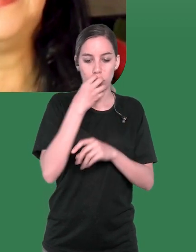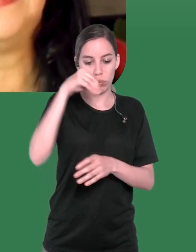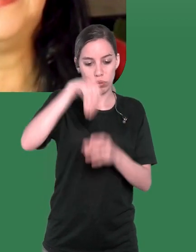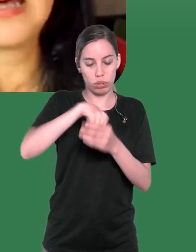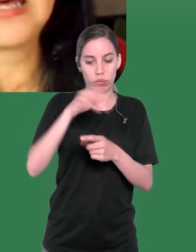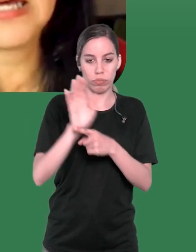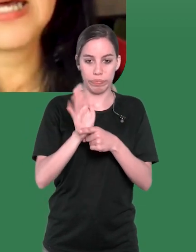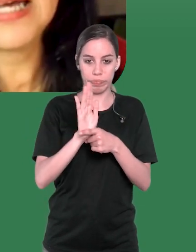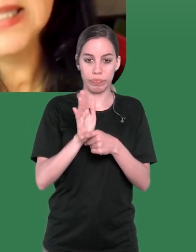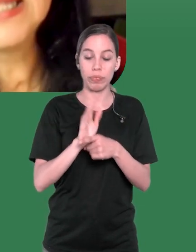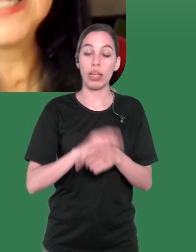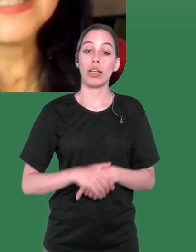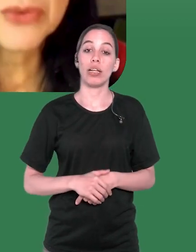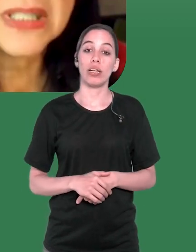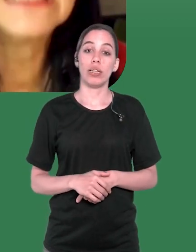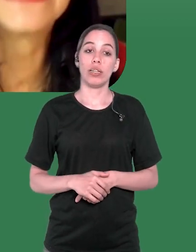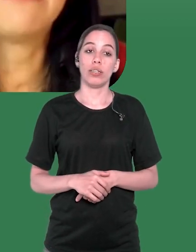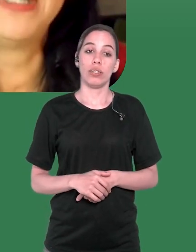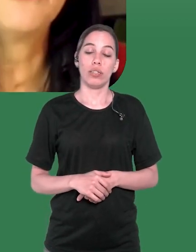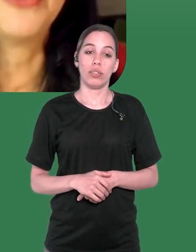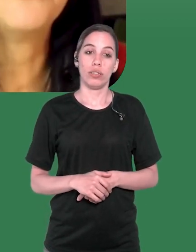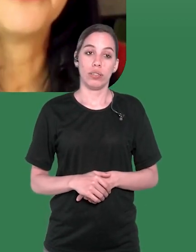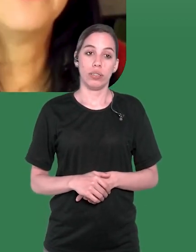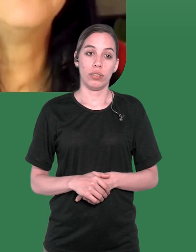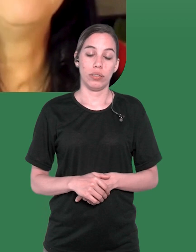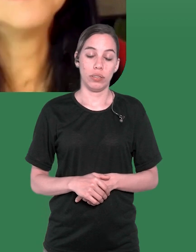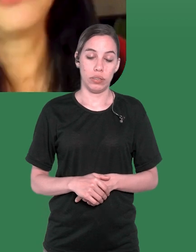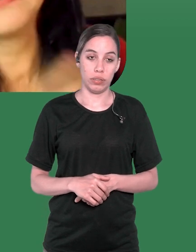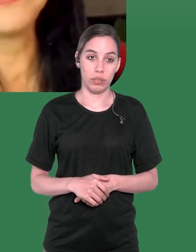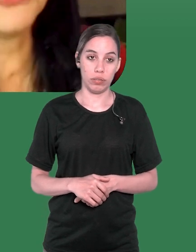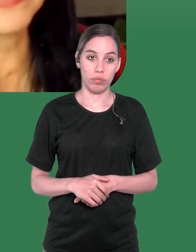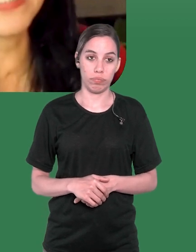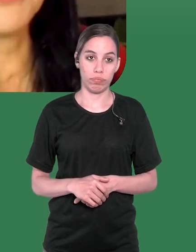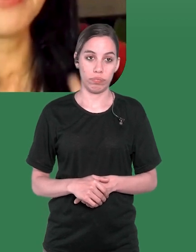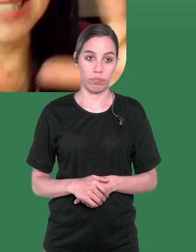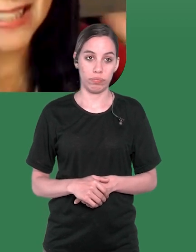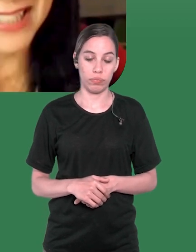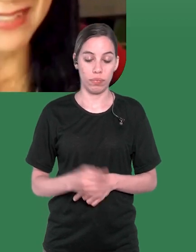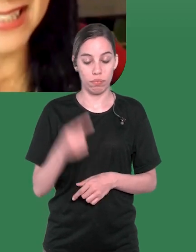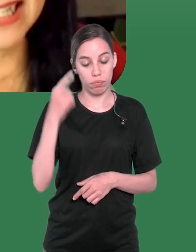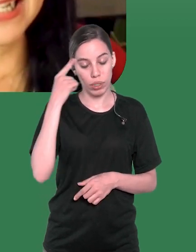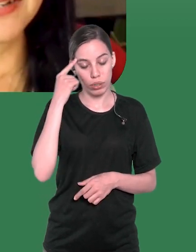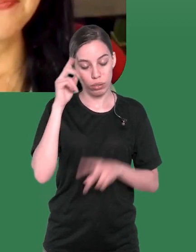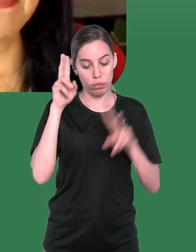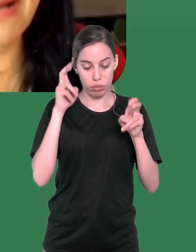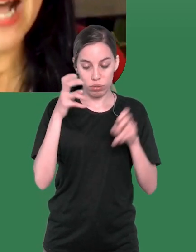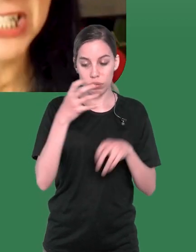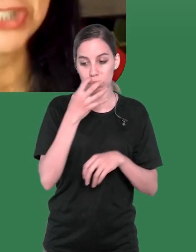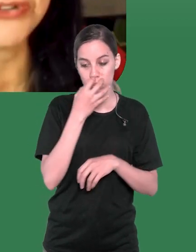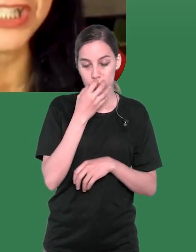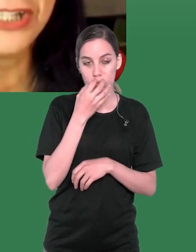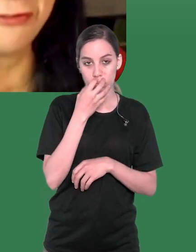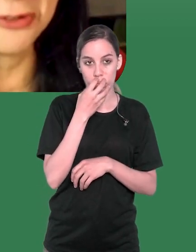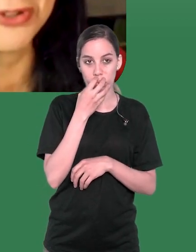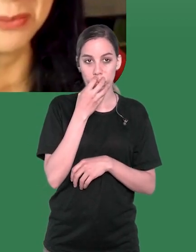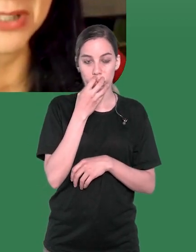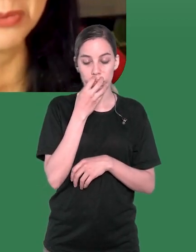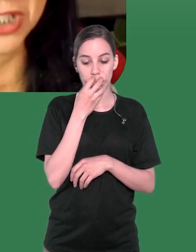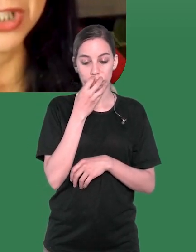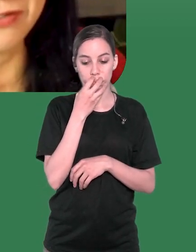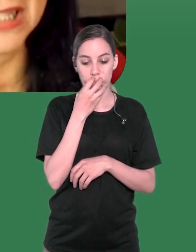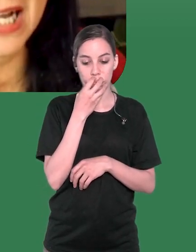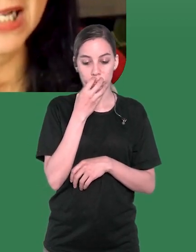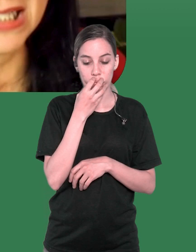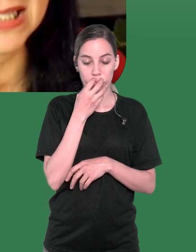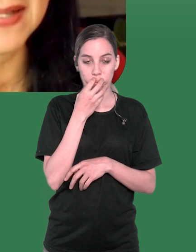E ainda dentro desse capítulo, né, não desse capítulo, mas ainda dentro dessa parte do livro sobre